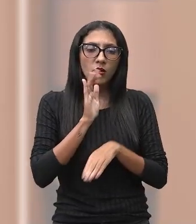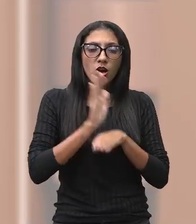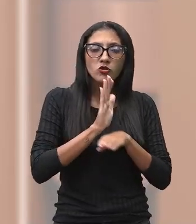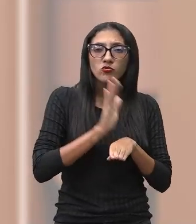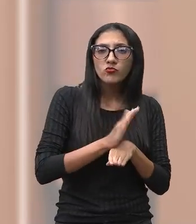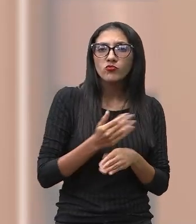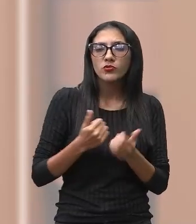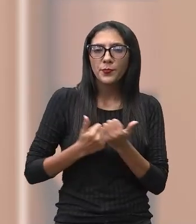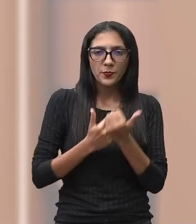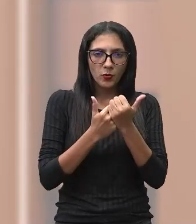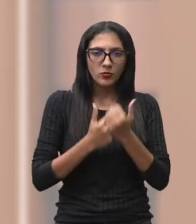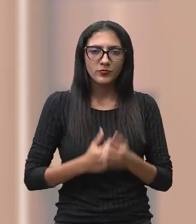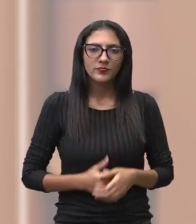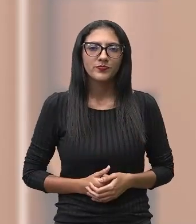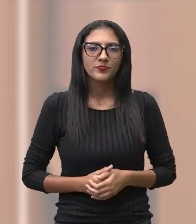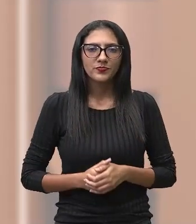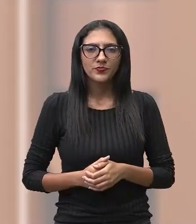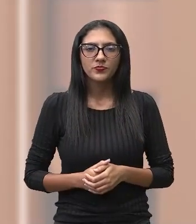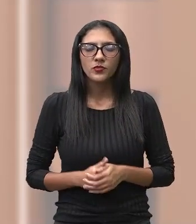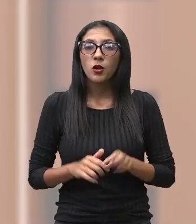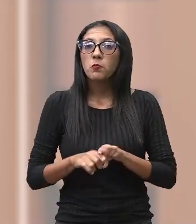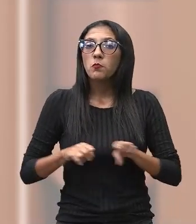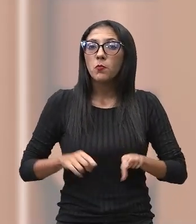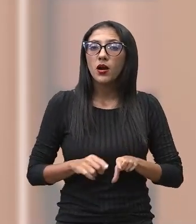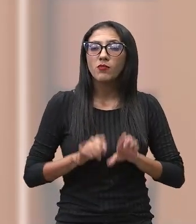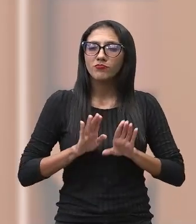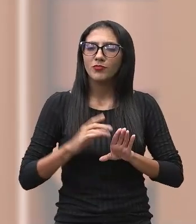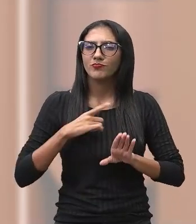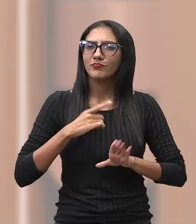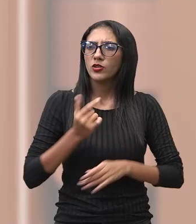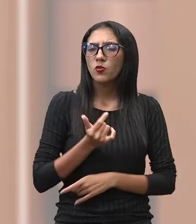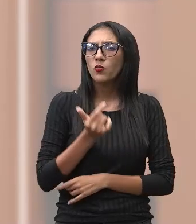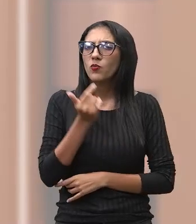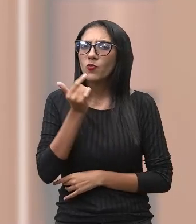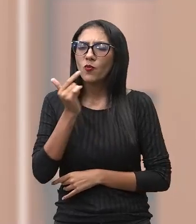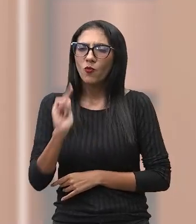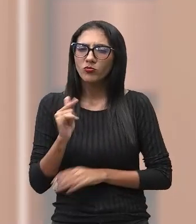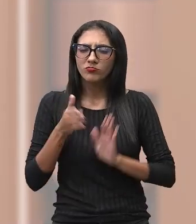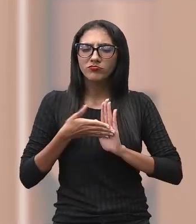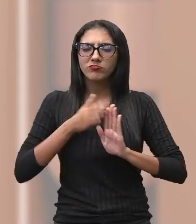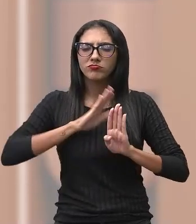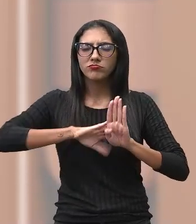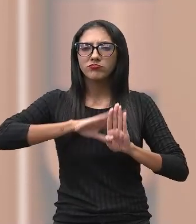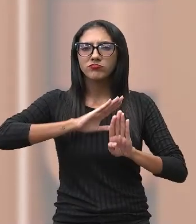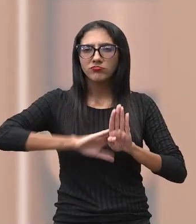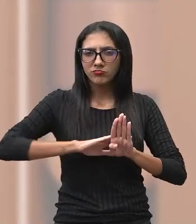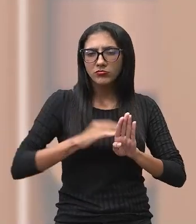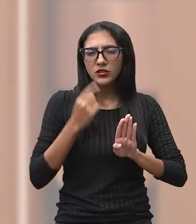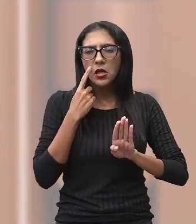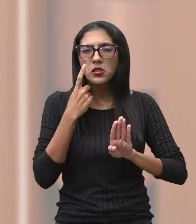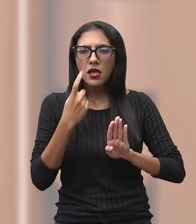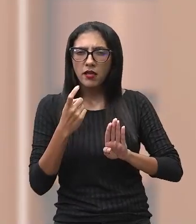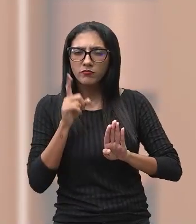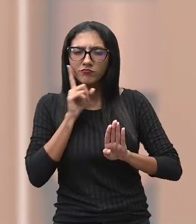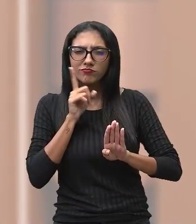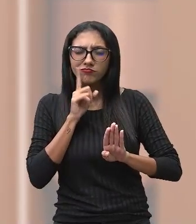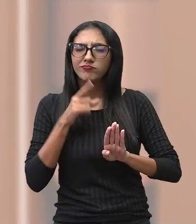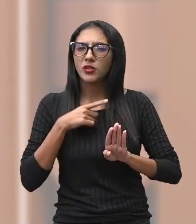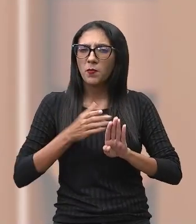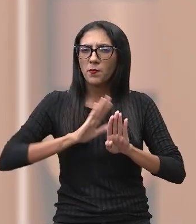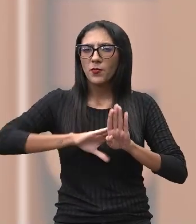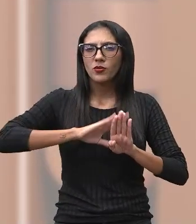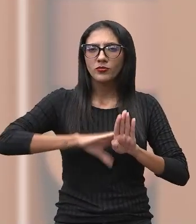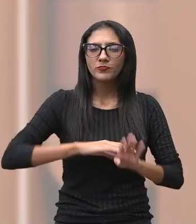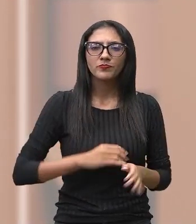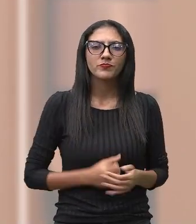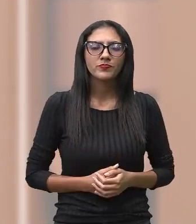países. Porém, há outros interesses, né, por trás, né, de toda essa ajuda dos Estados Unidos, de todas